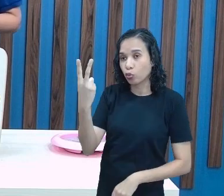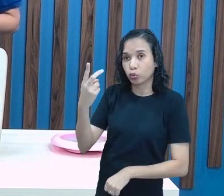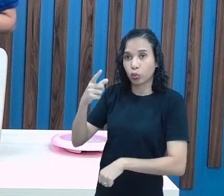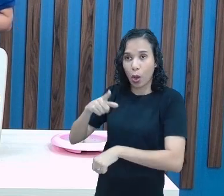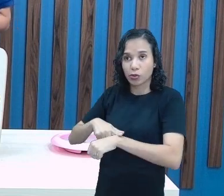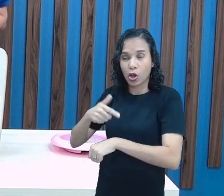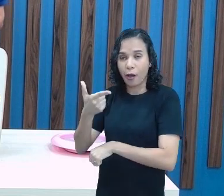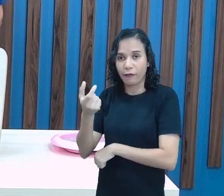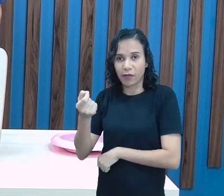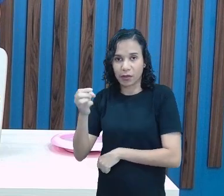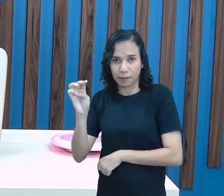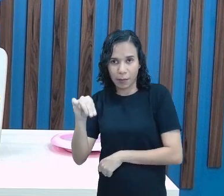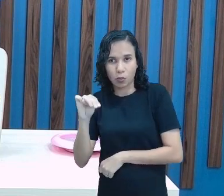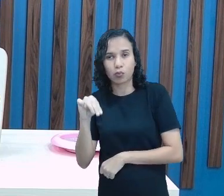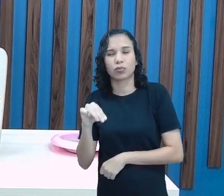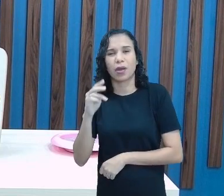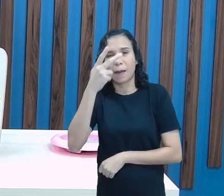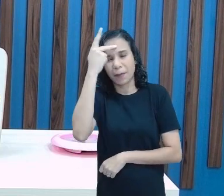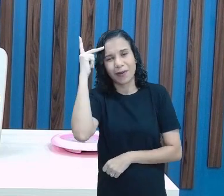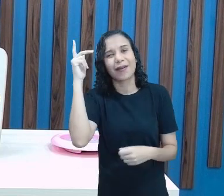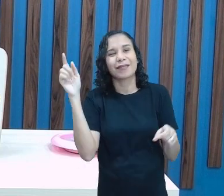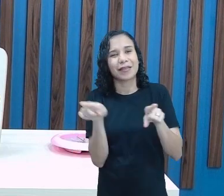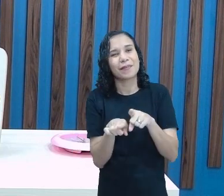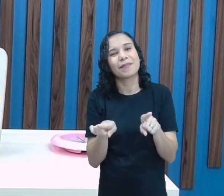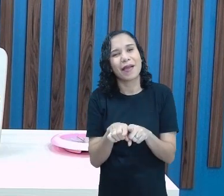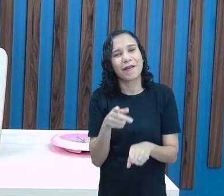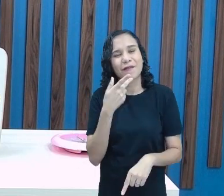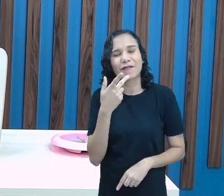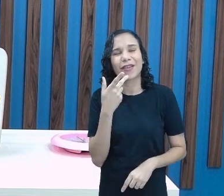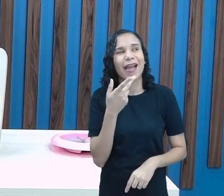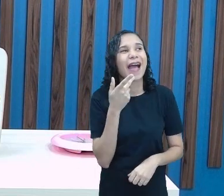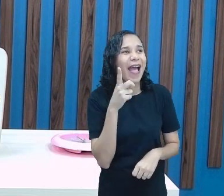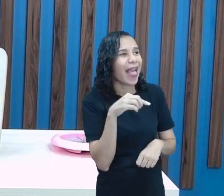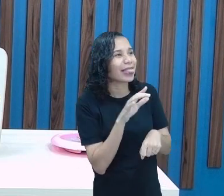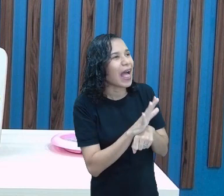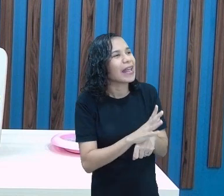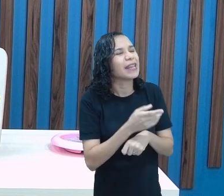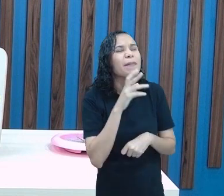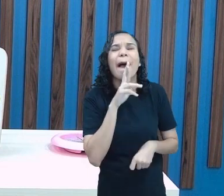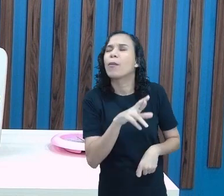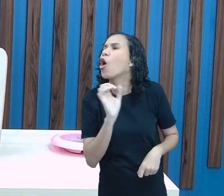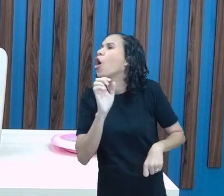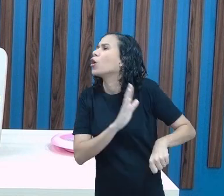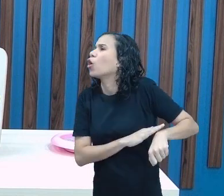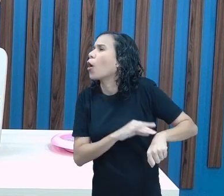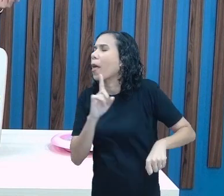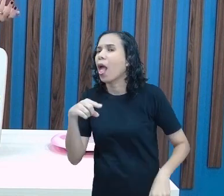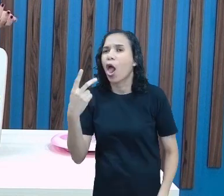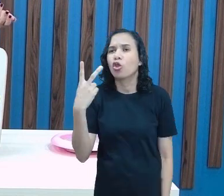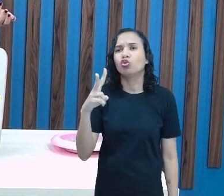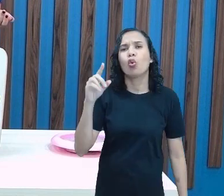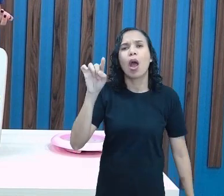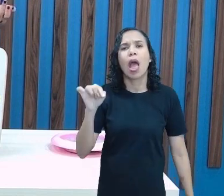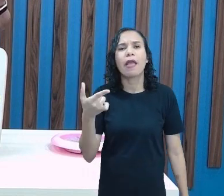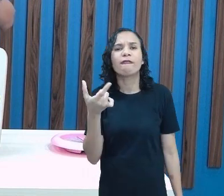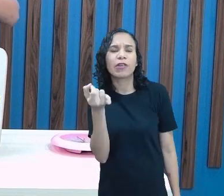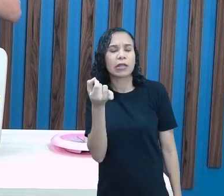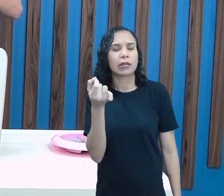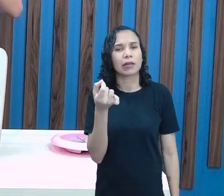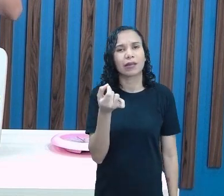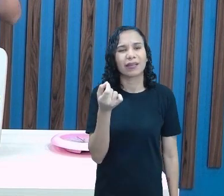horas e 20 minutos, né? Porque as pessoas também têm o costume, mesmo sendo no horário da tarde, não falar 14 horas e 20,